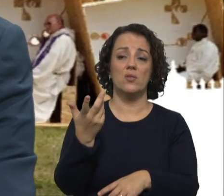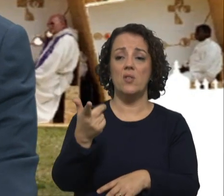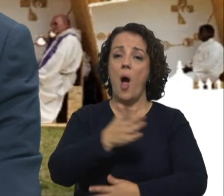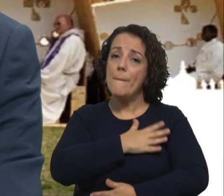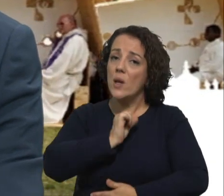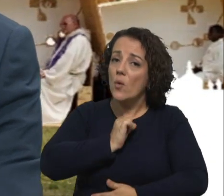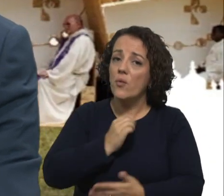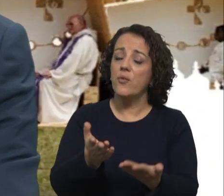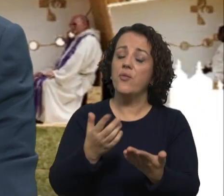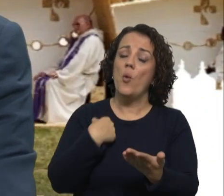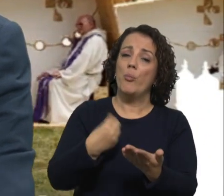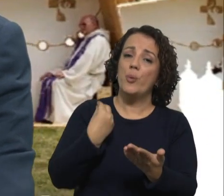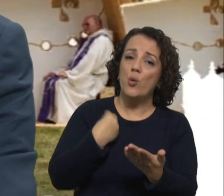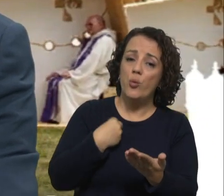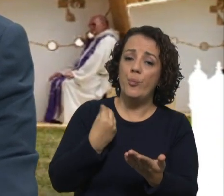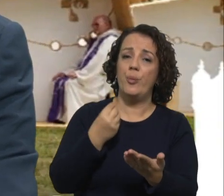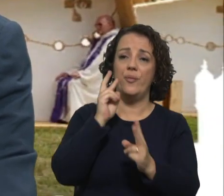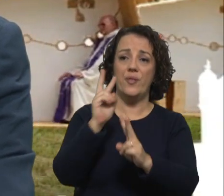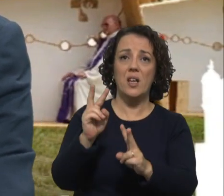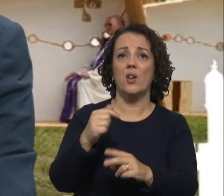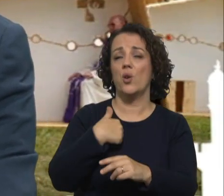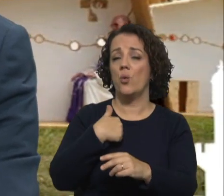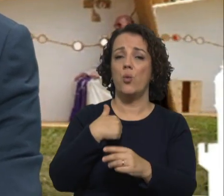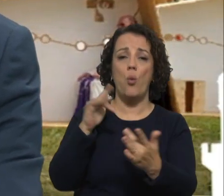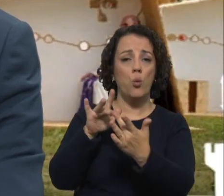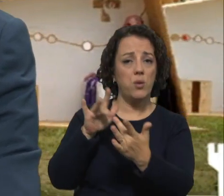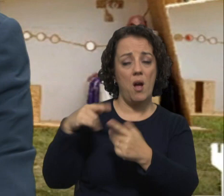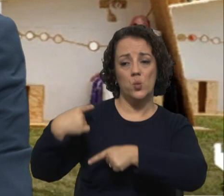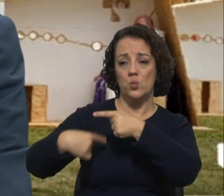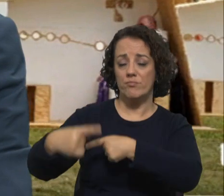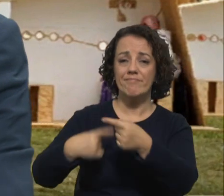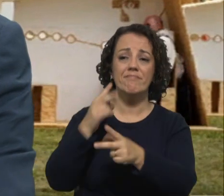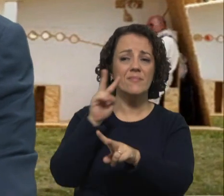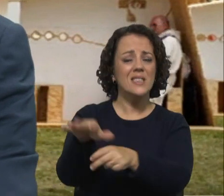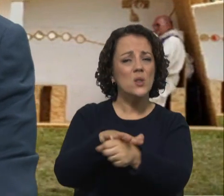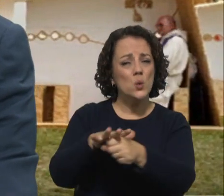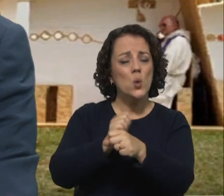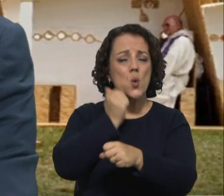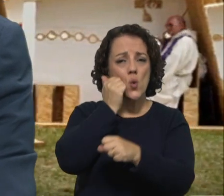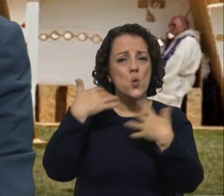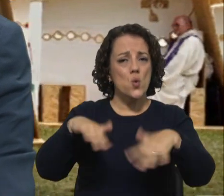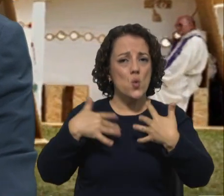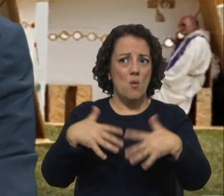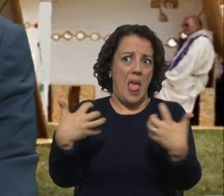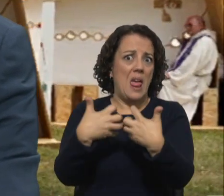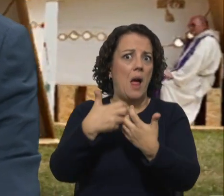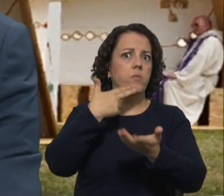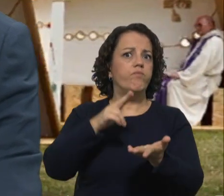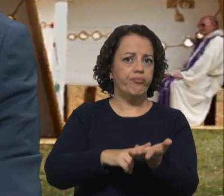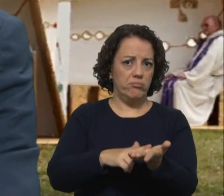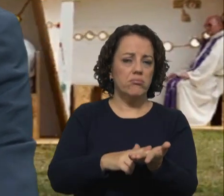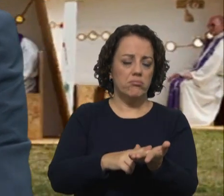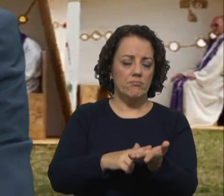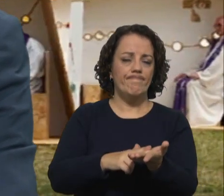quem procuro manter-me em contacto e ajudar no que é possível. É uma situação dramática, é uma situação de guerra,